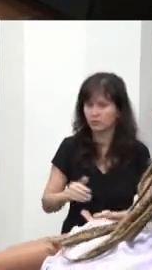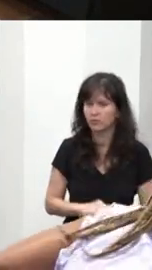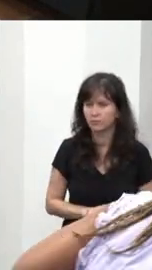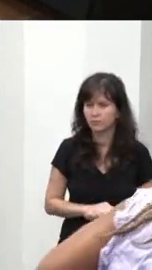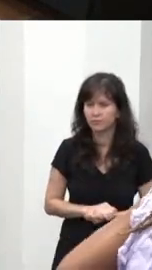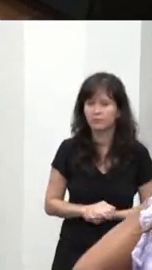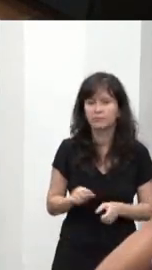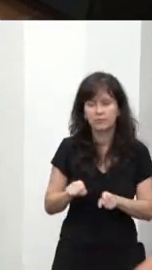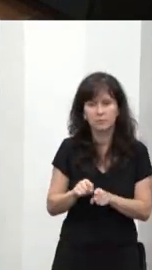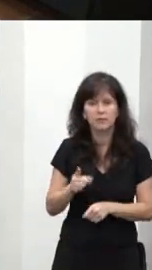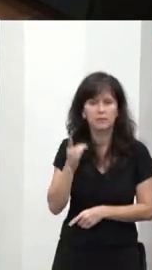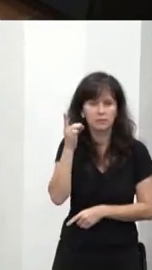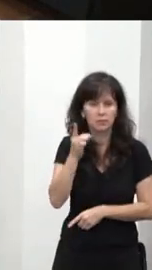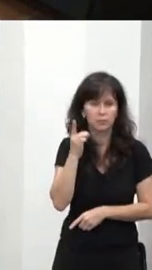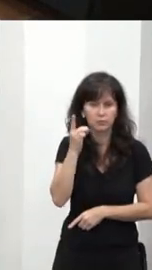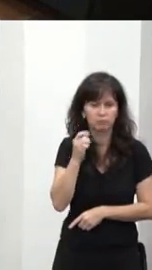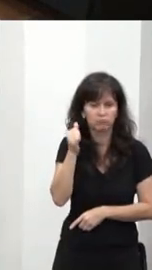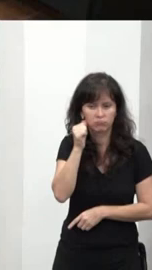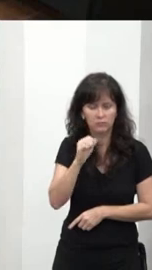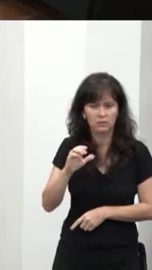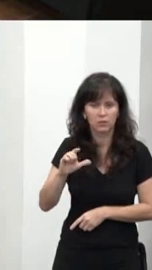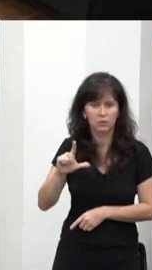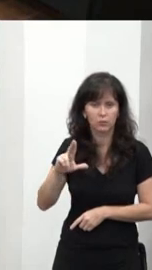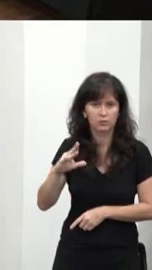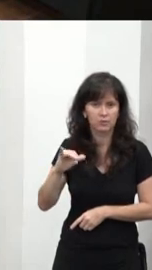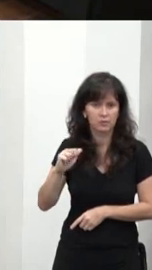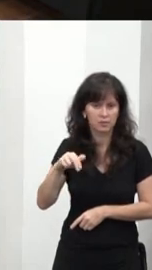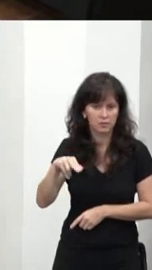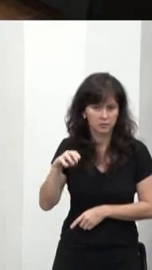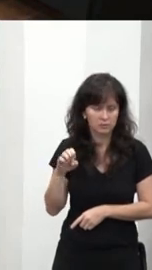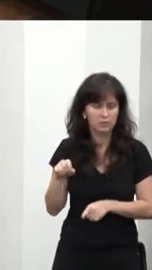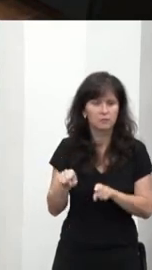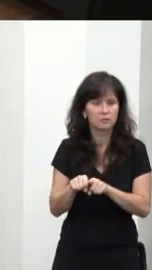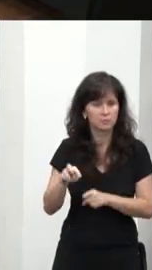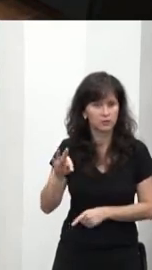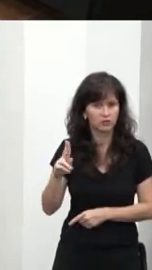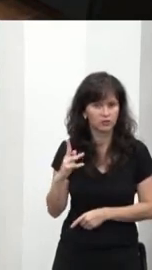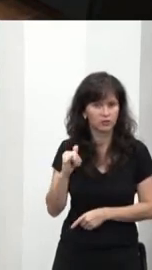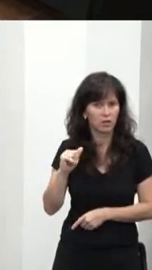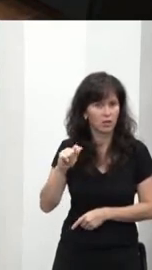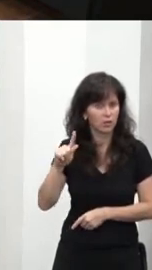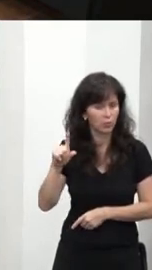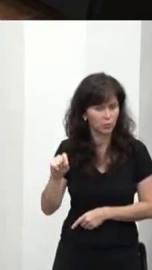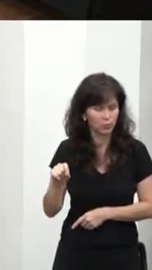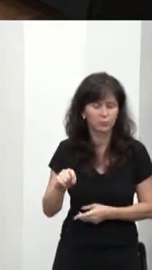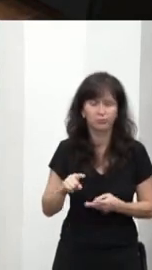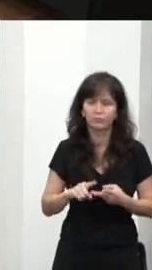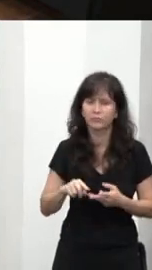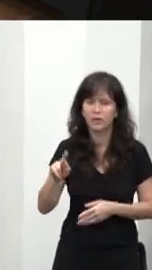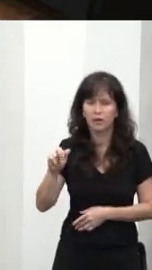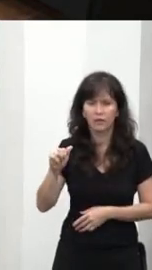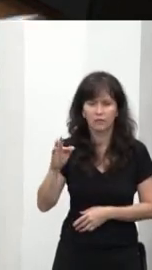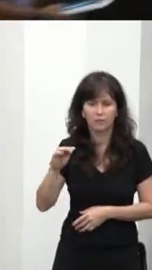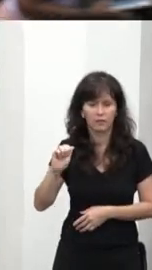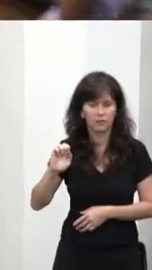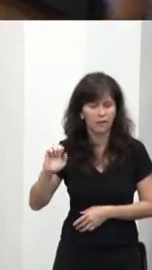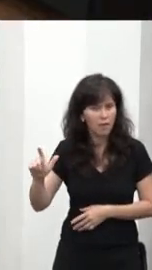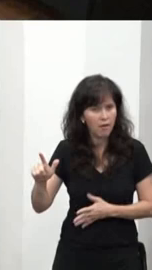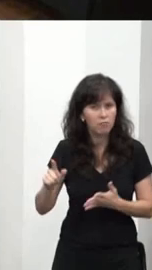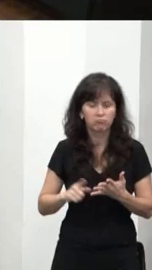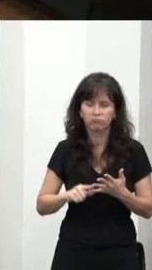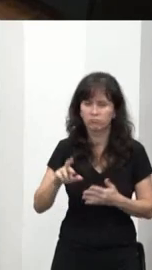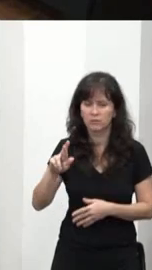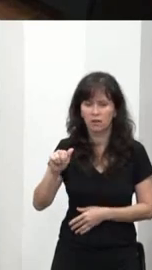carminatti o Tiago o doutor Rafael a Rafaela e também os gestores de